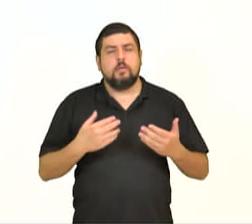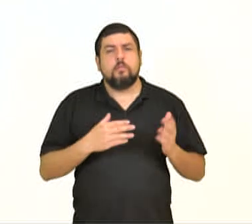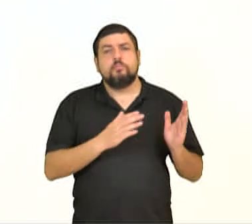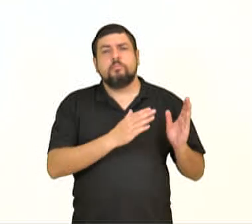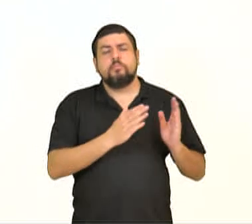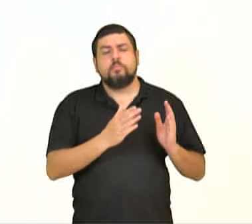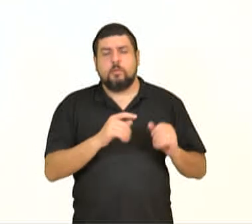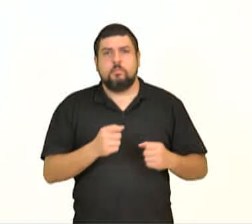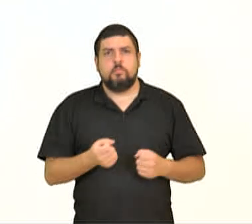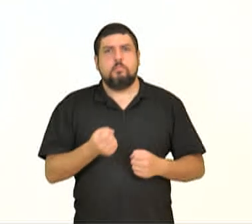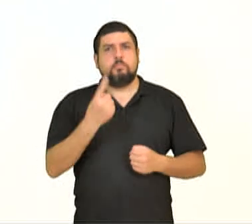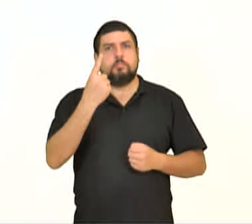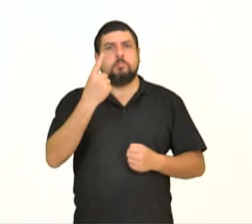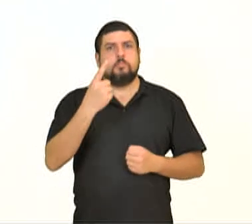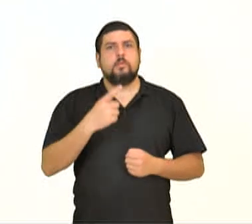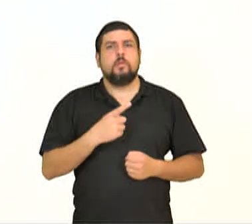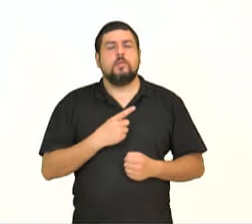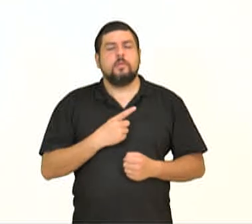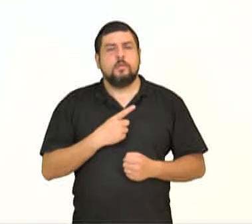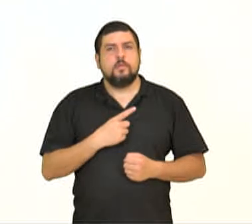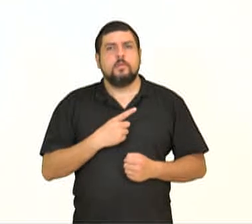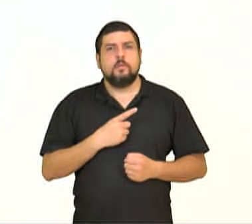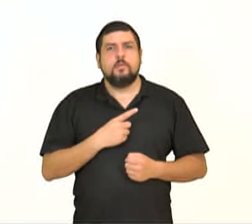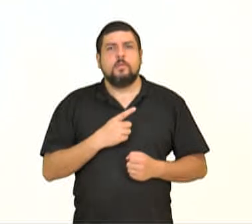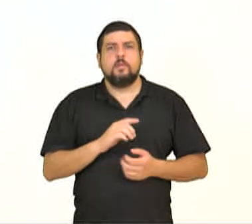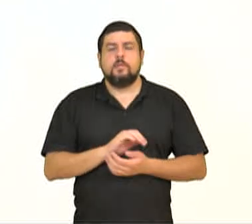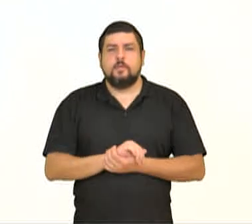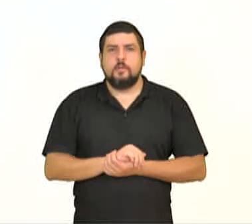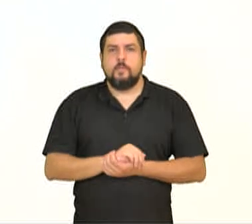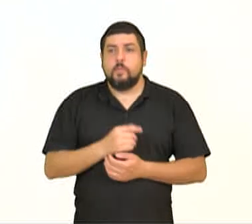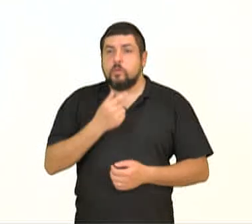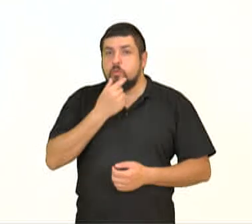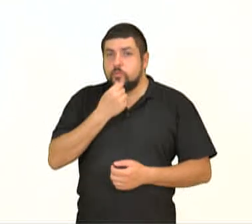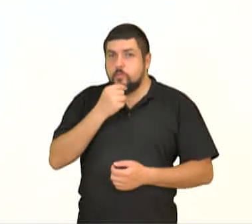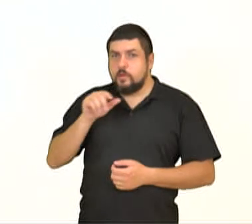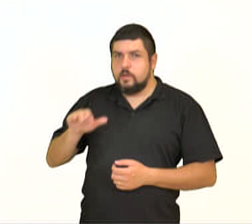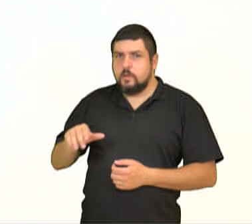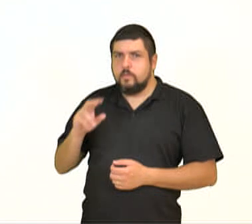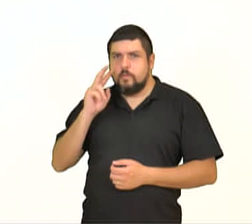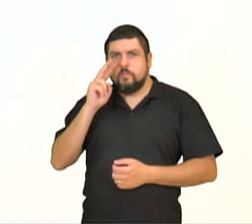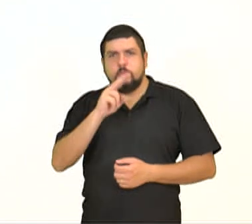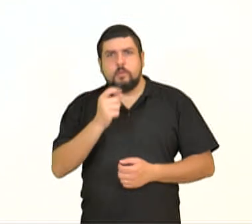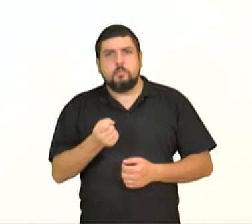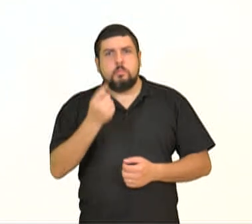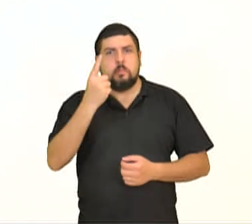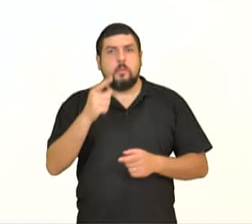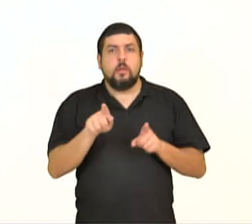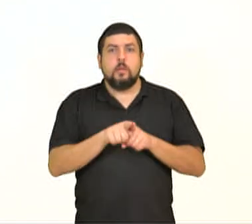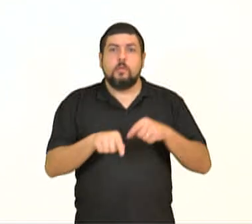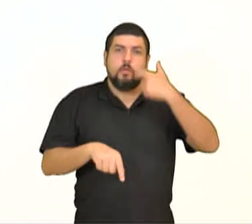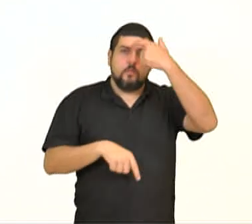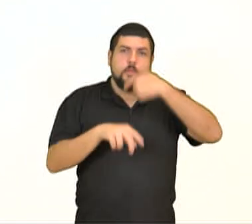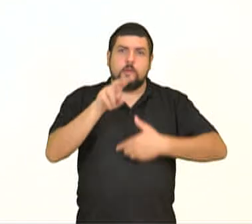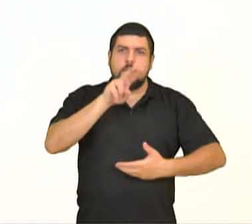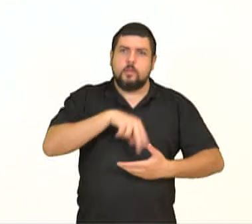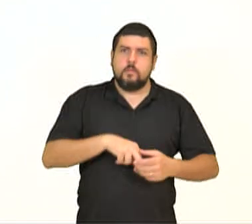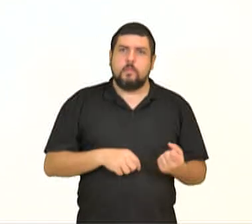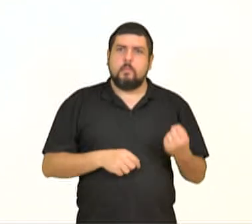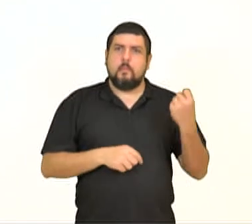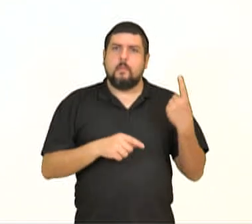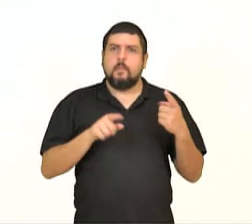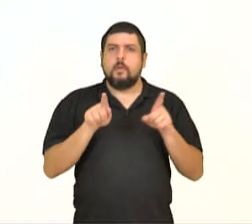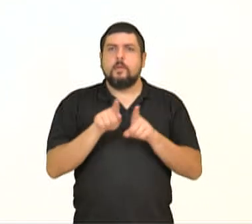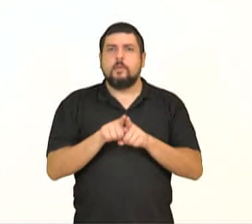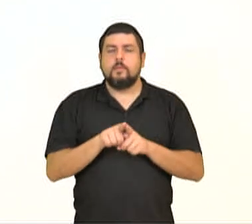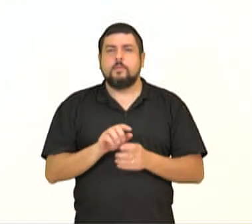expectativa por parte de ambos, por parte do personagem, do menino, e por parte do leitor. Então observem aqui que